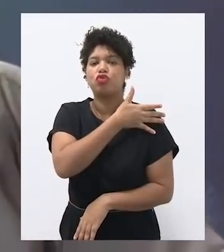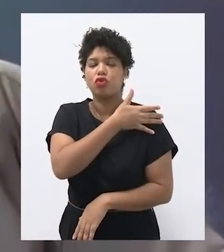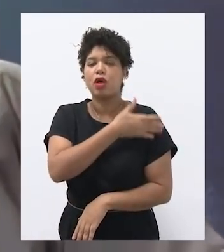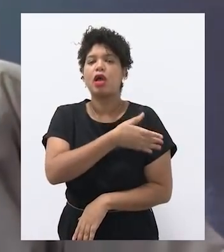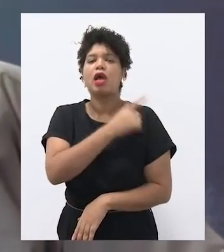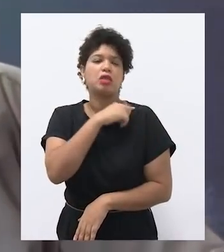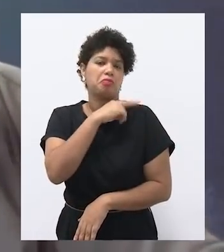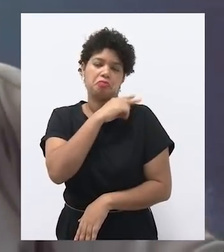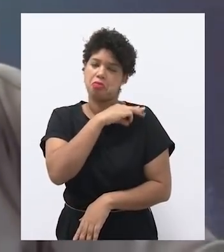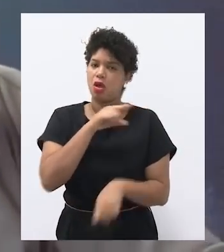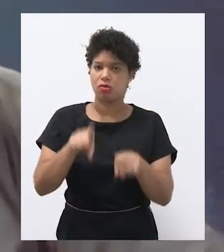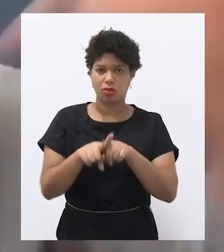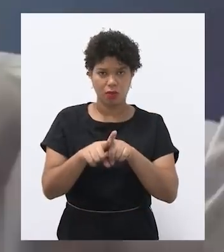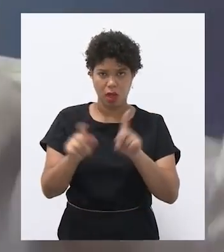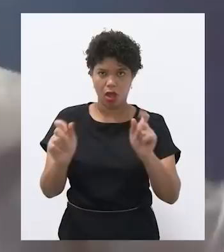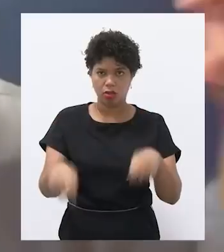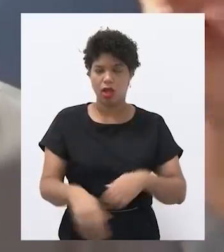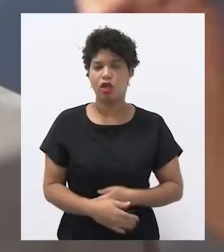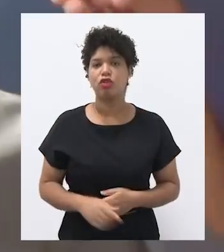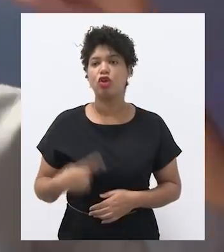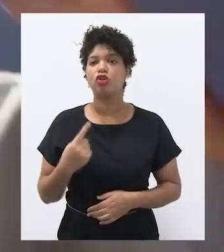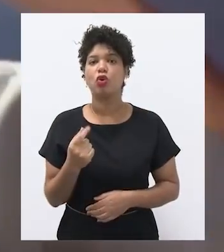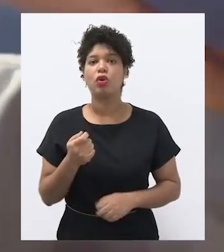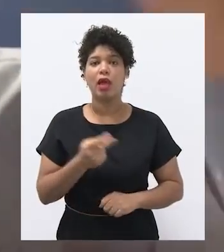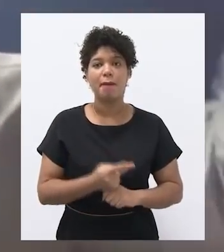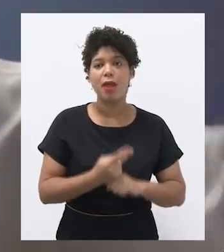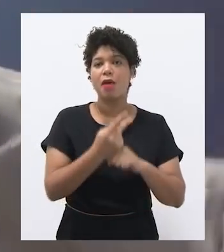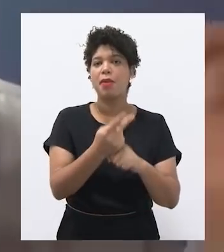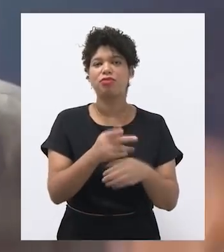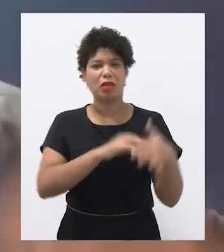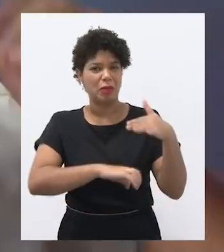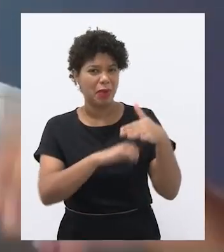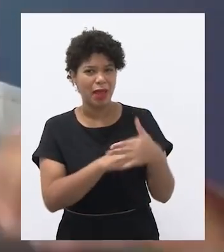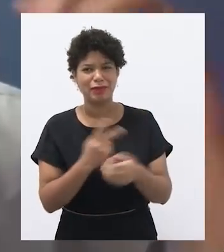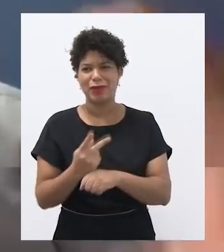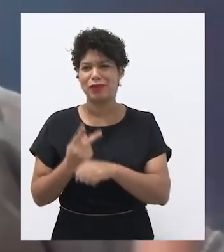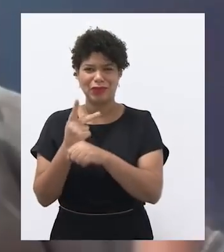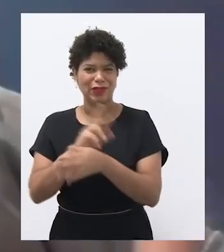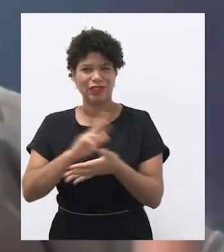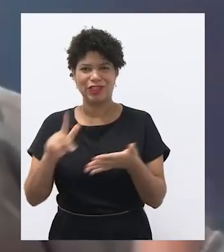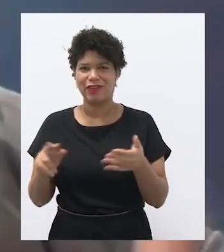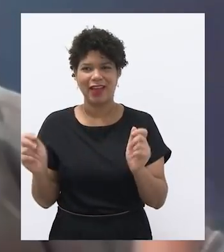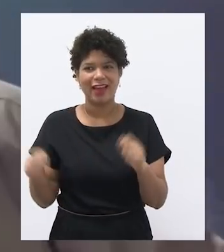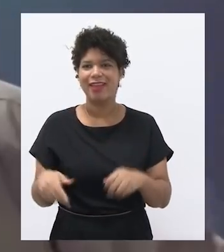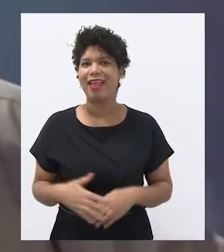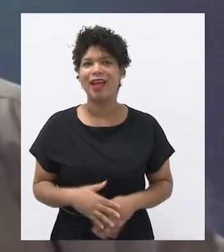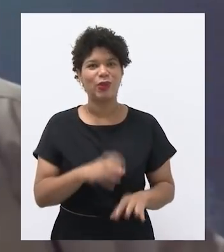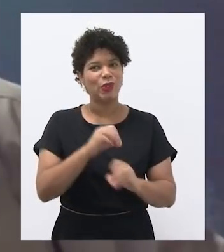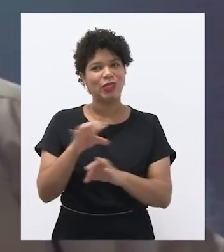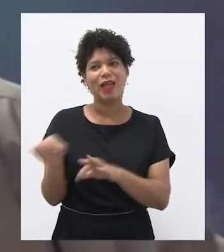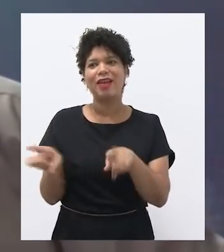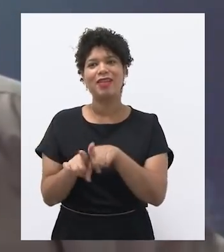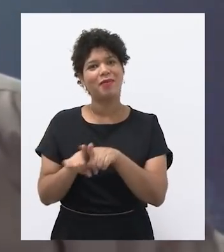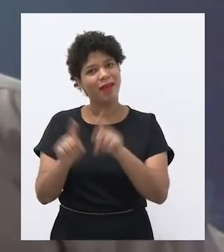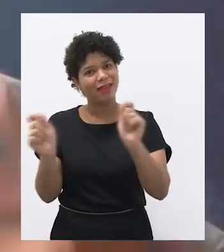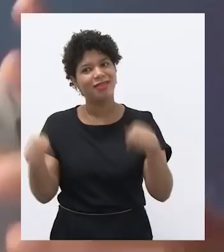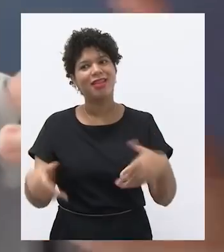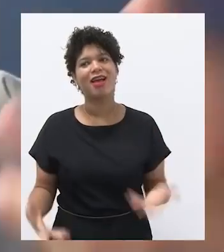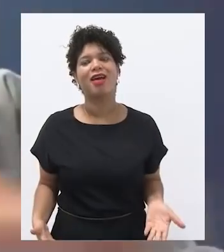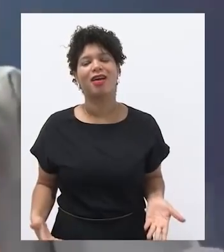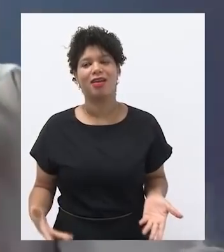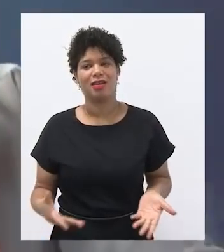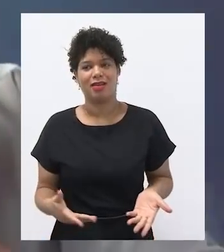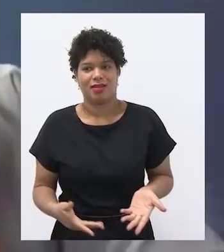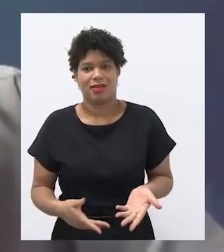fase. Né? A gente vive uma gamificação dos negócios, gamificação disso, gamificação do ensino, cara. E aí